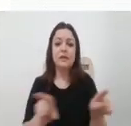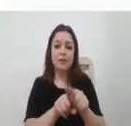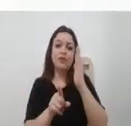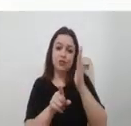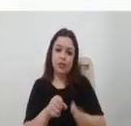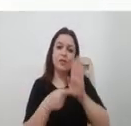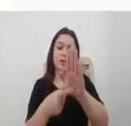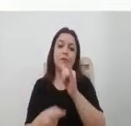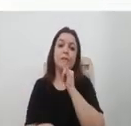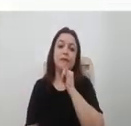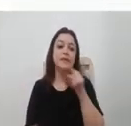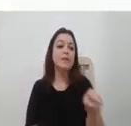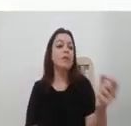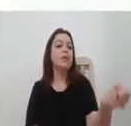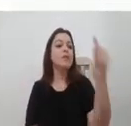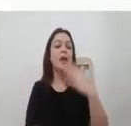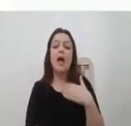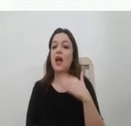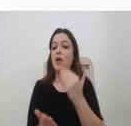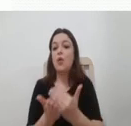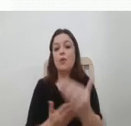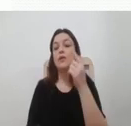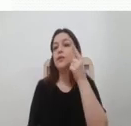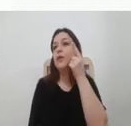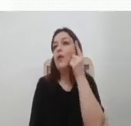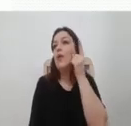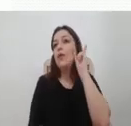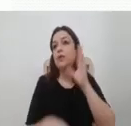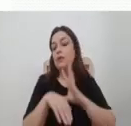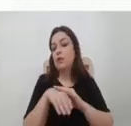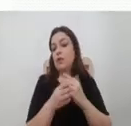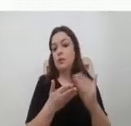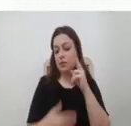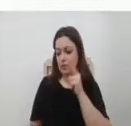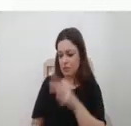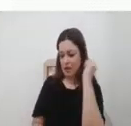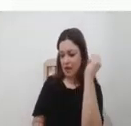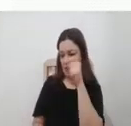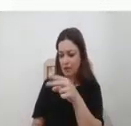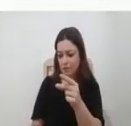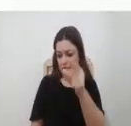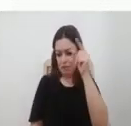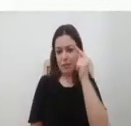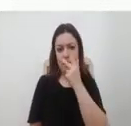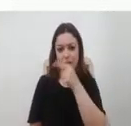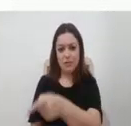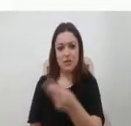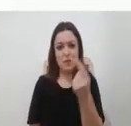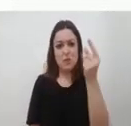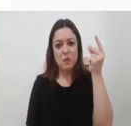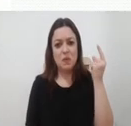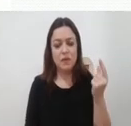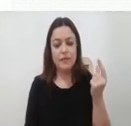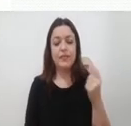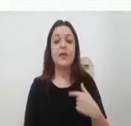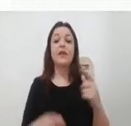questão do apareceu ontem, né, quando na verdade a pessoa está sendo negligente. Se o tutor culpa